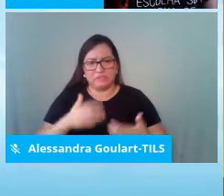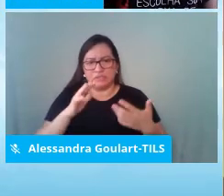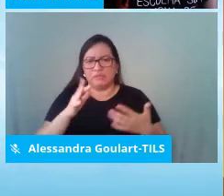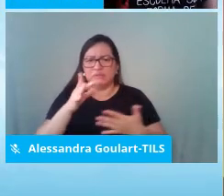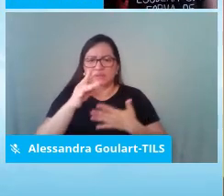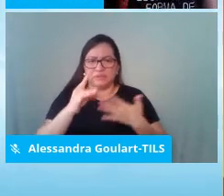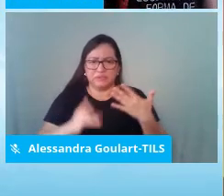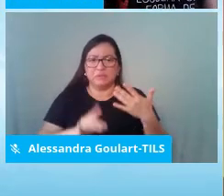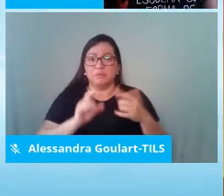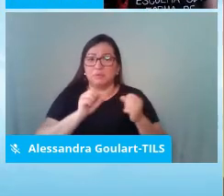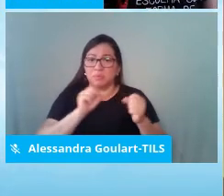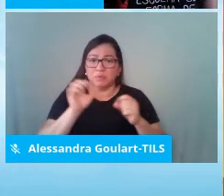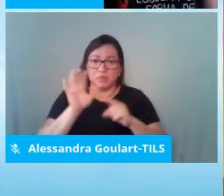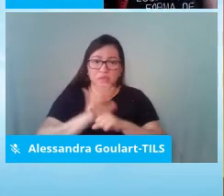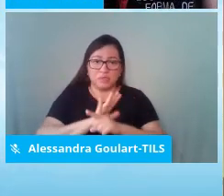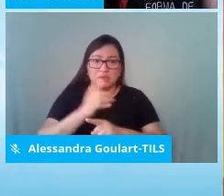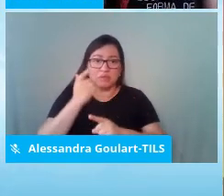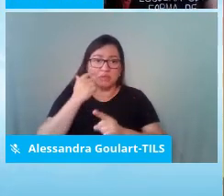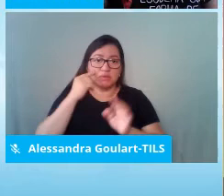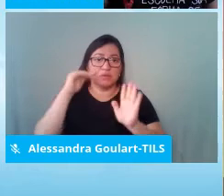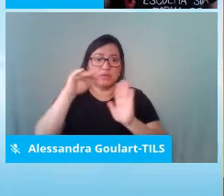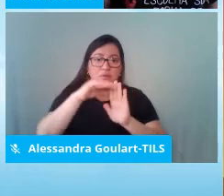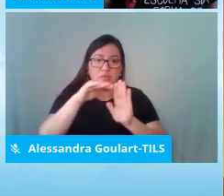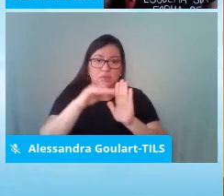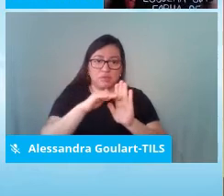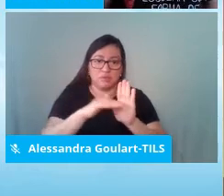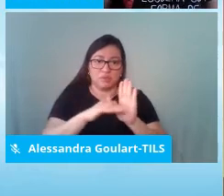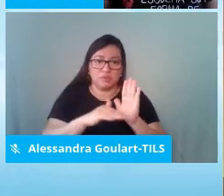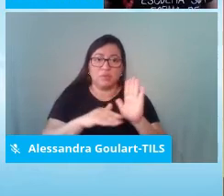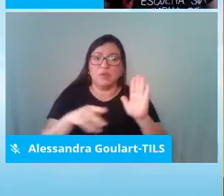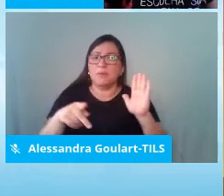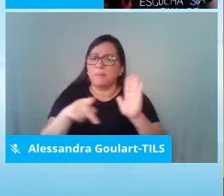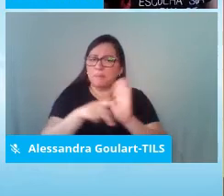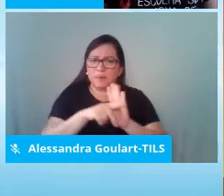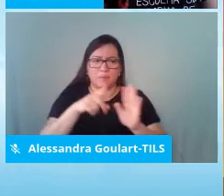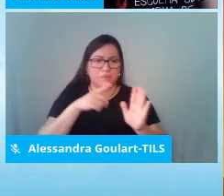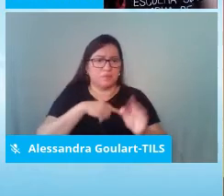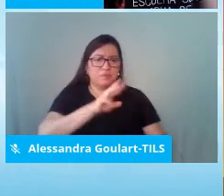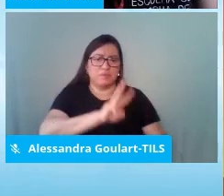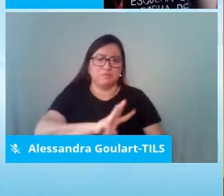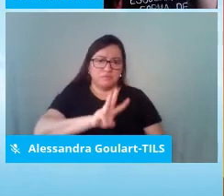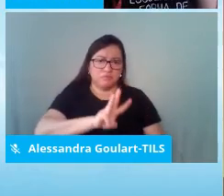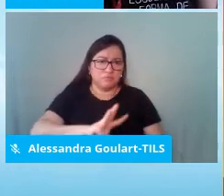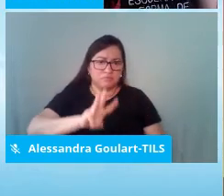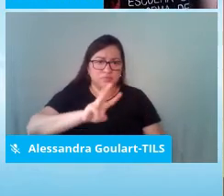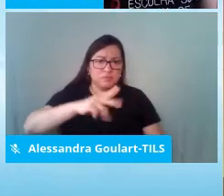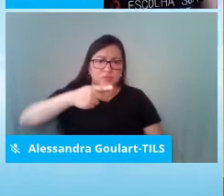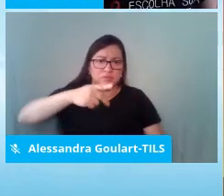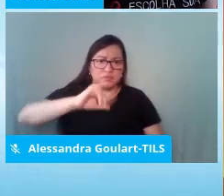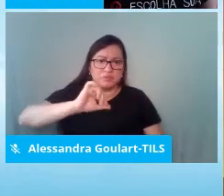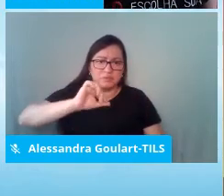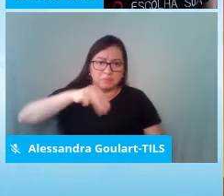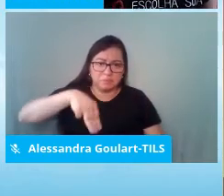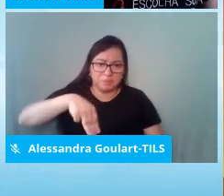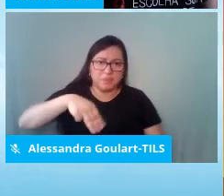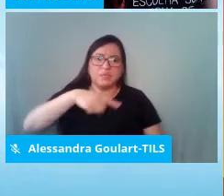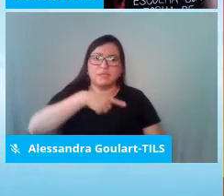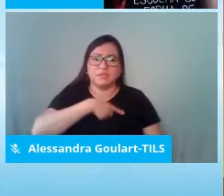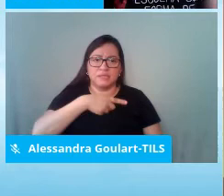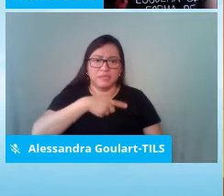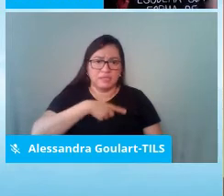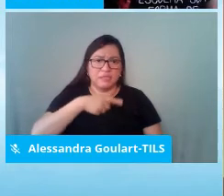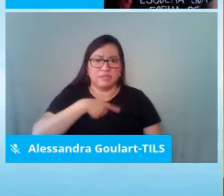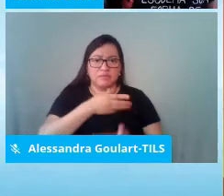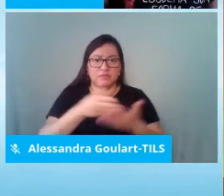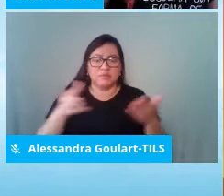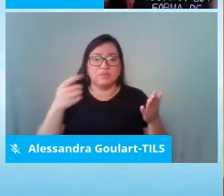podem consultar a programação completa no site do PIN, nas nossas redes sociais. A gente vai, no primeiro dia, também